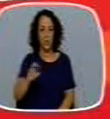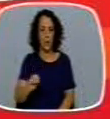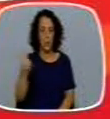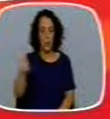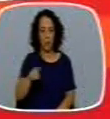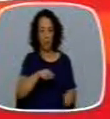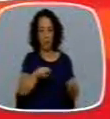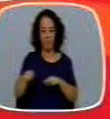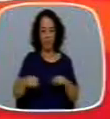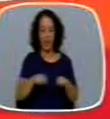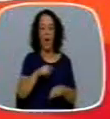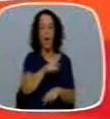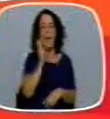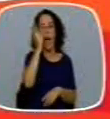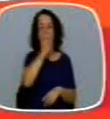interpretação do Miguel,